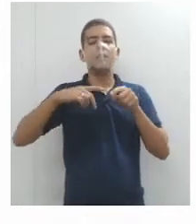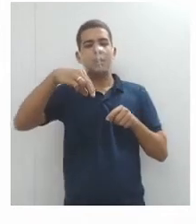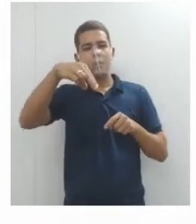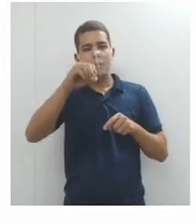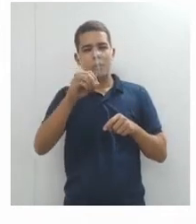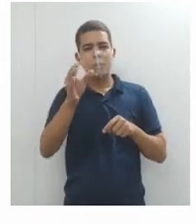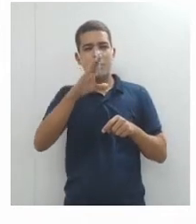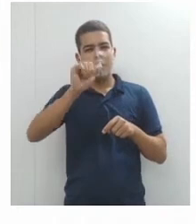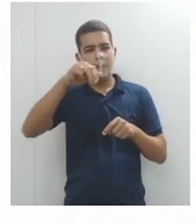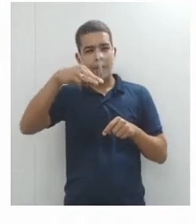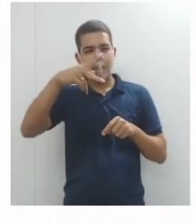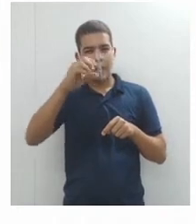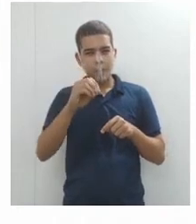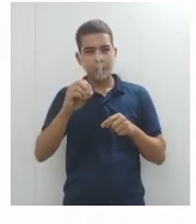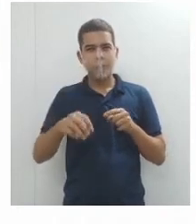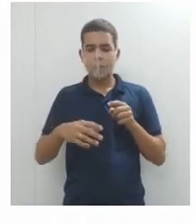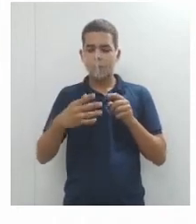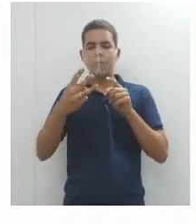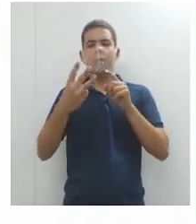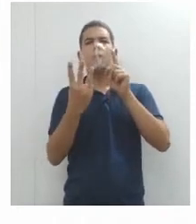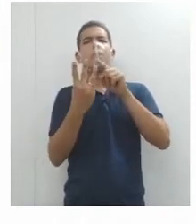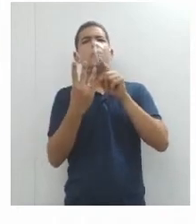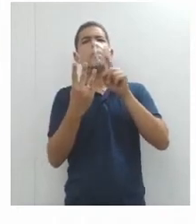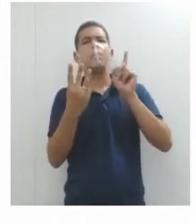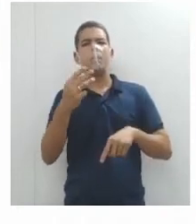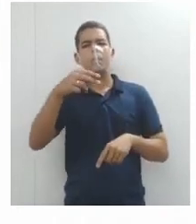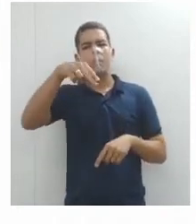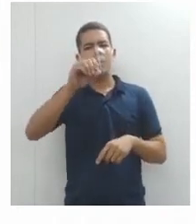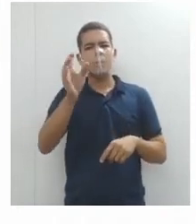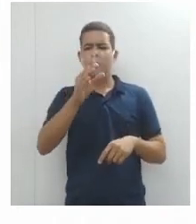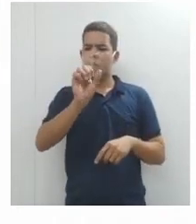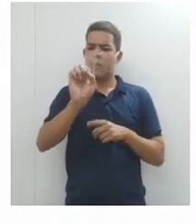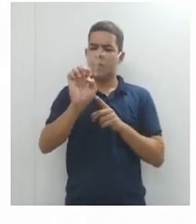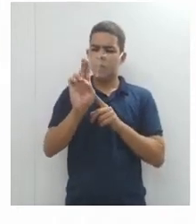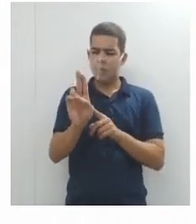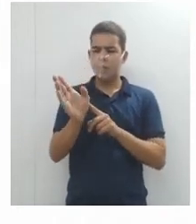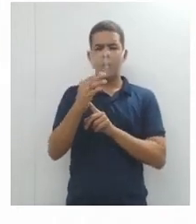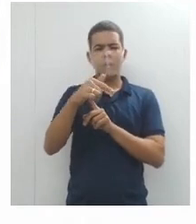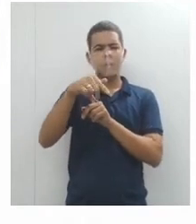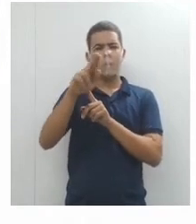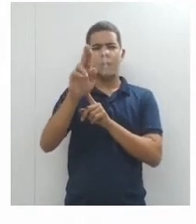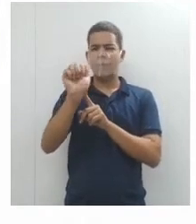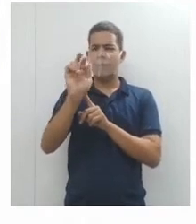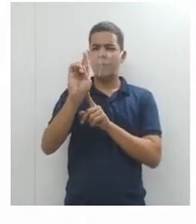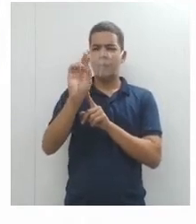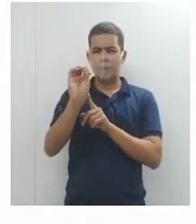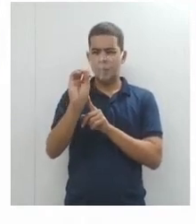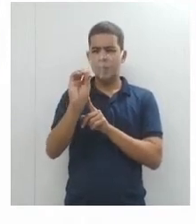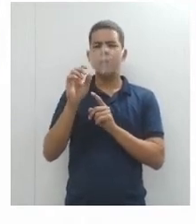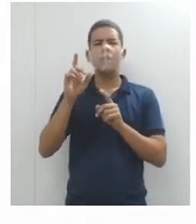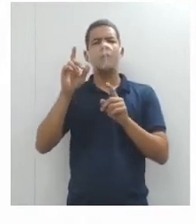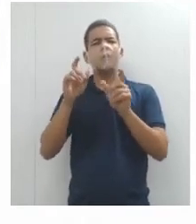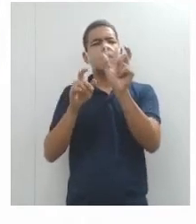eu grifei no seu quarto. O que é? Me diga, o que é que esses